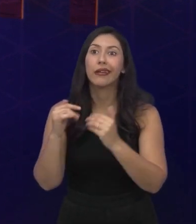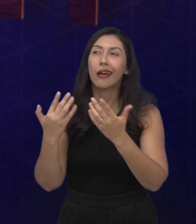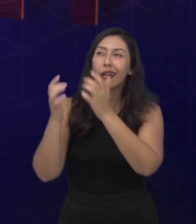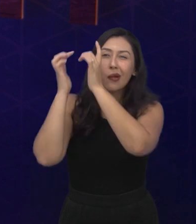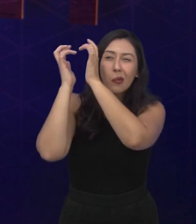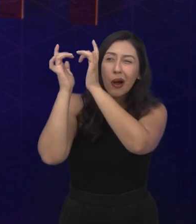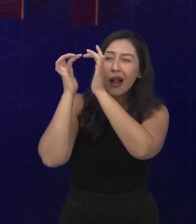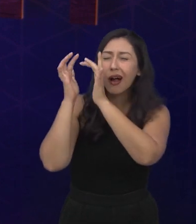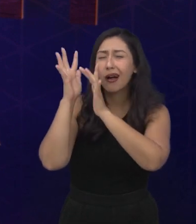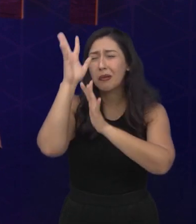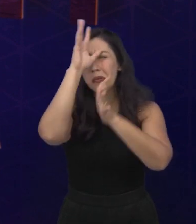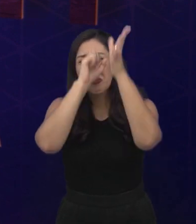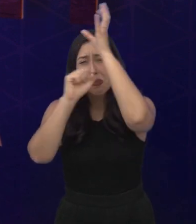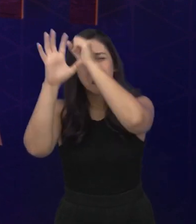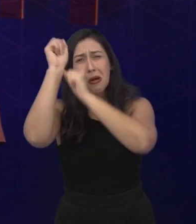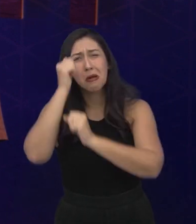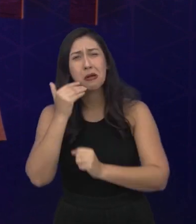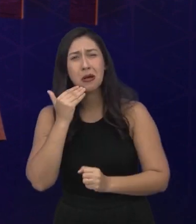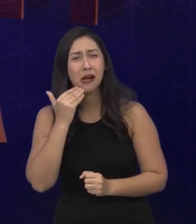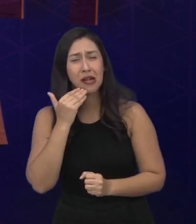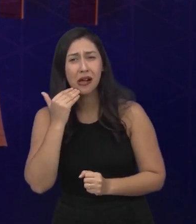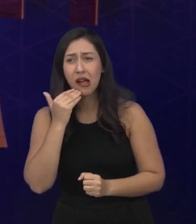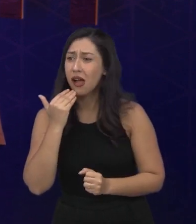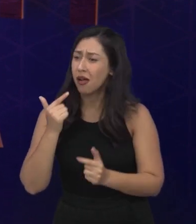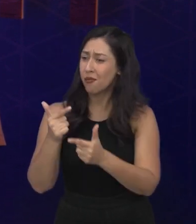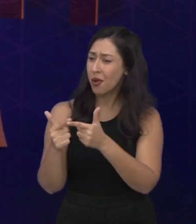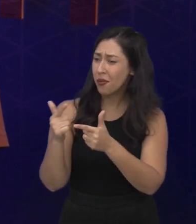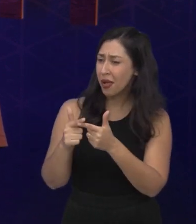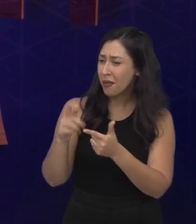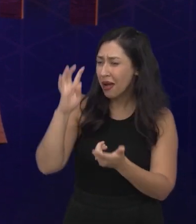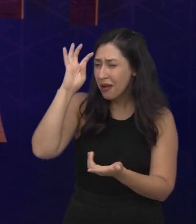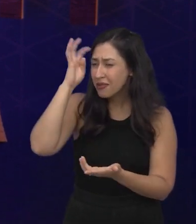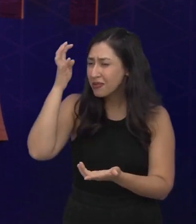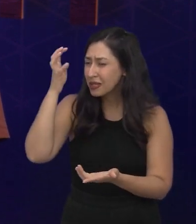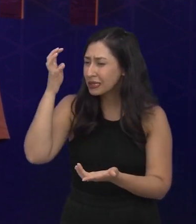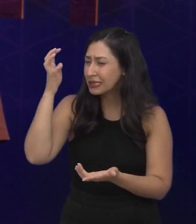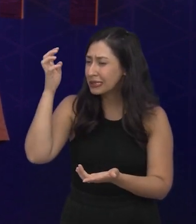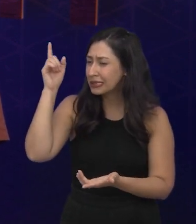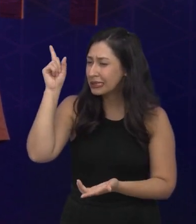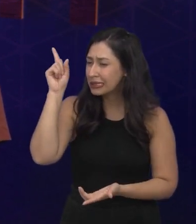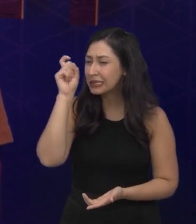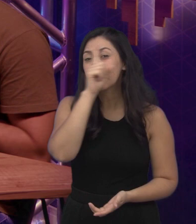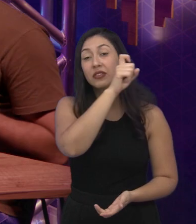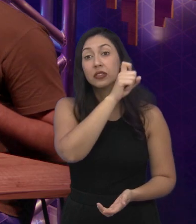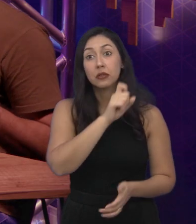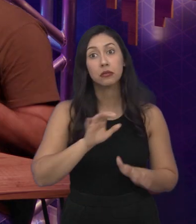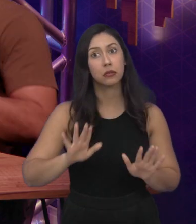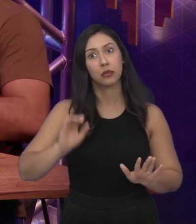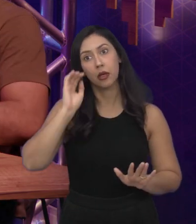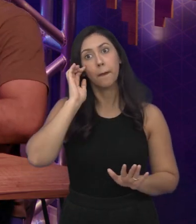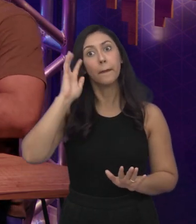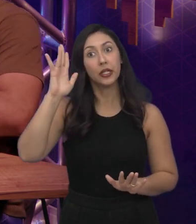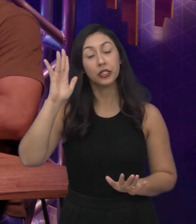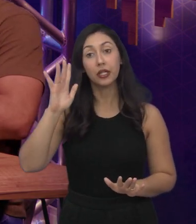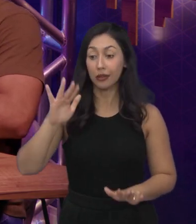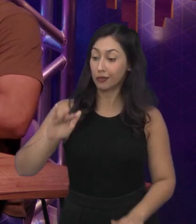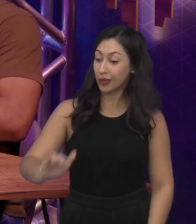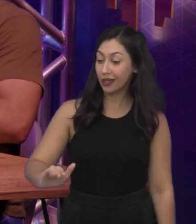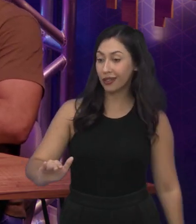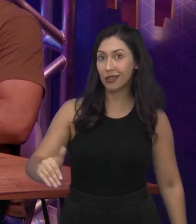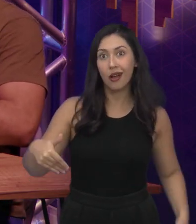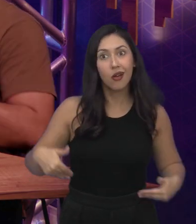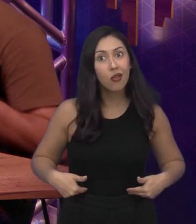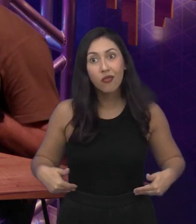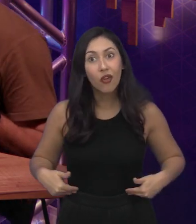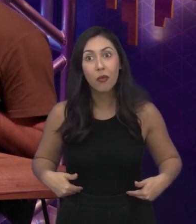vai ter dificuldade de aprendizado, dificuldade para resolução de problemas. Então, imagina essa criança que enfrentou a